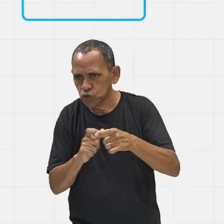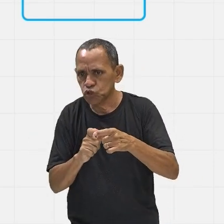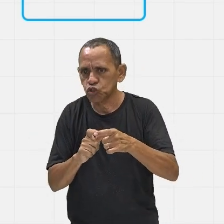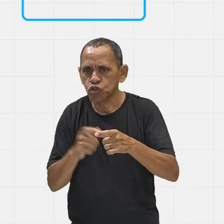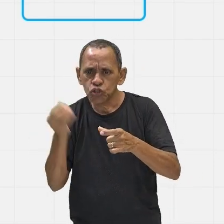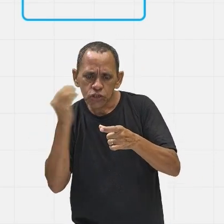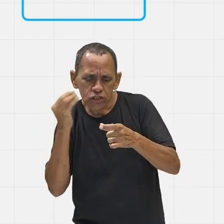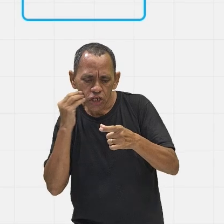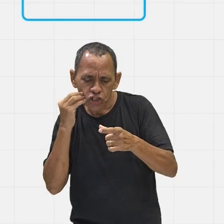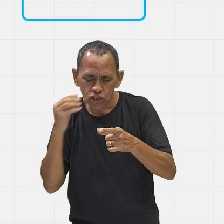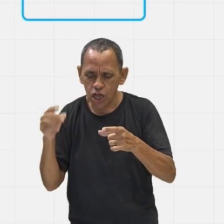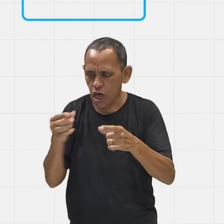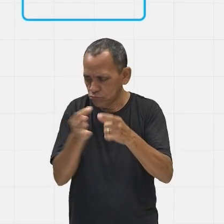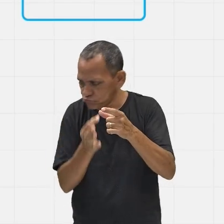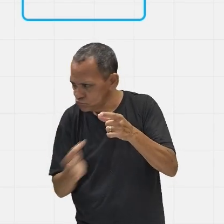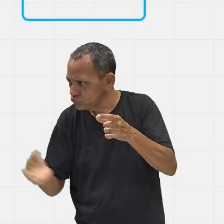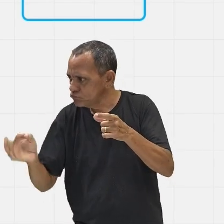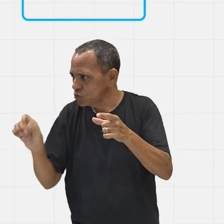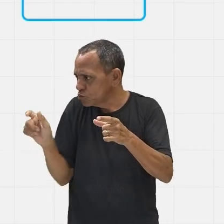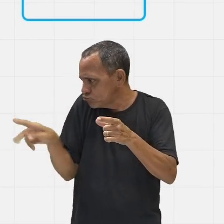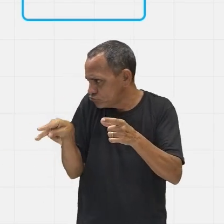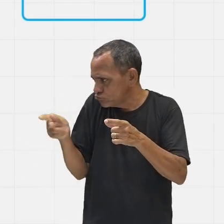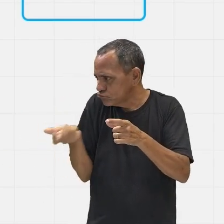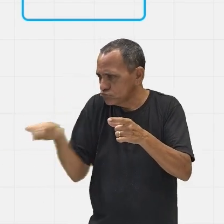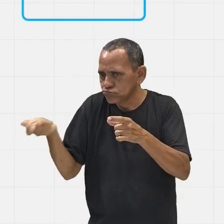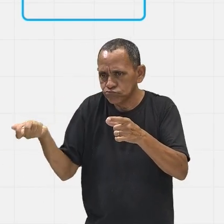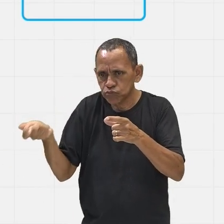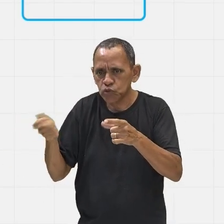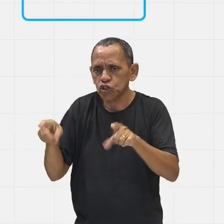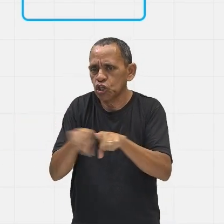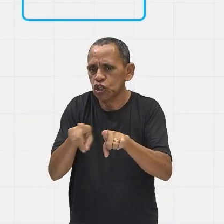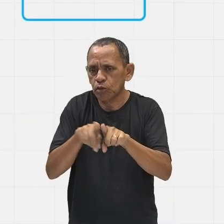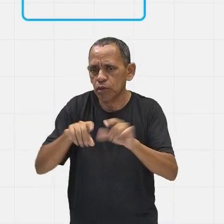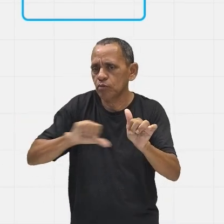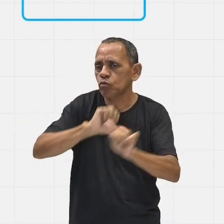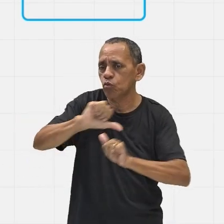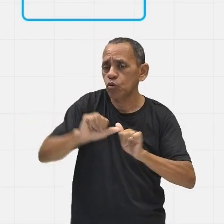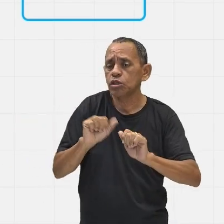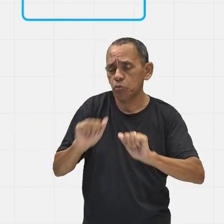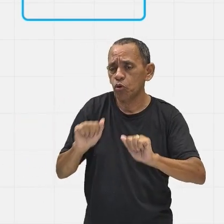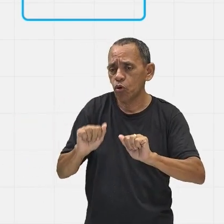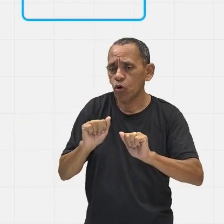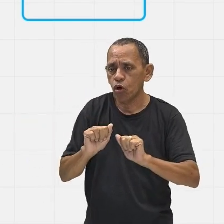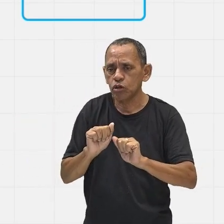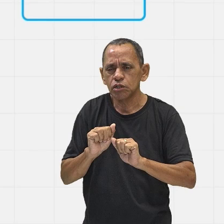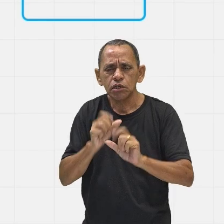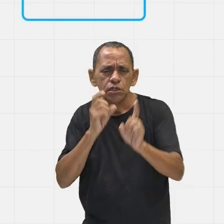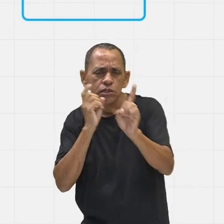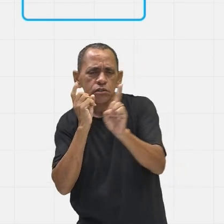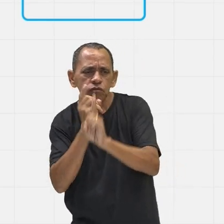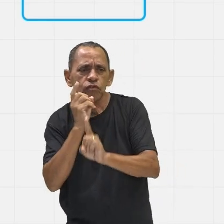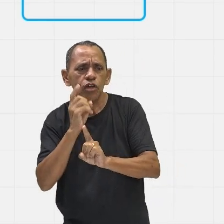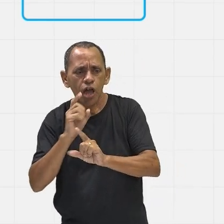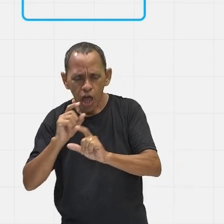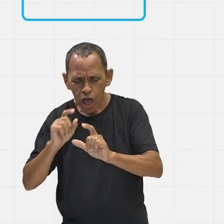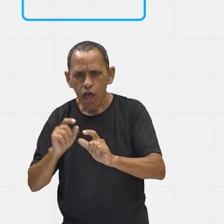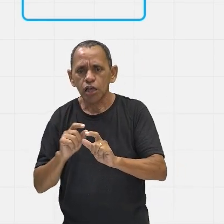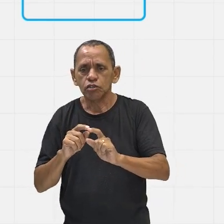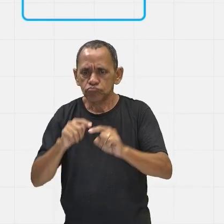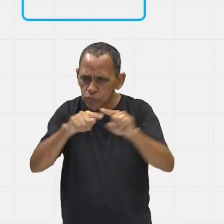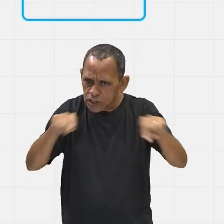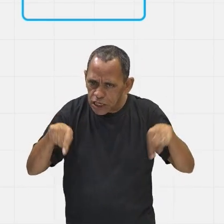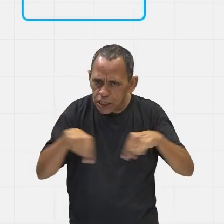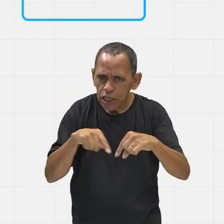com outra fonte, né, caso tenha disponível, se o senhor verificar que ele não está acendendo nenhum LED, mesmo